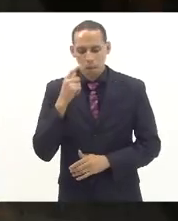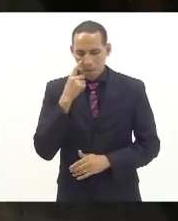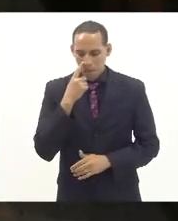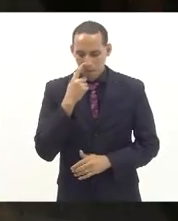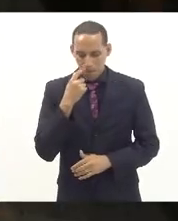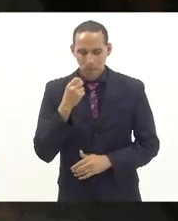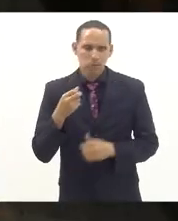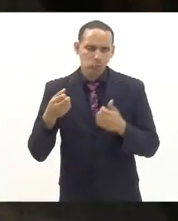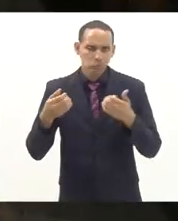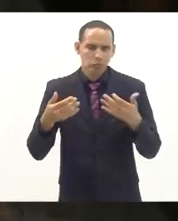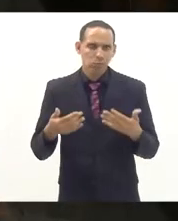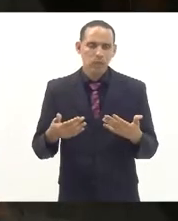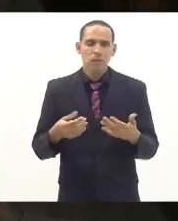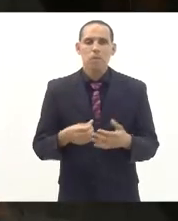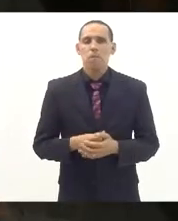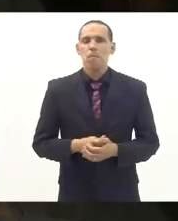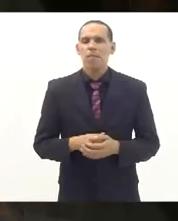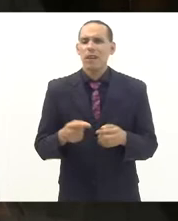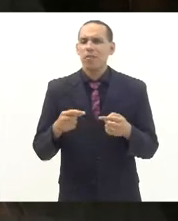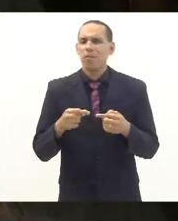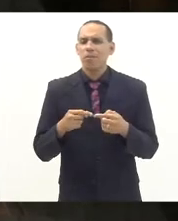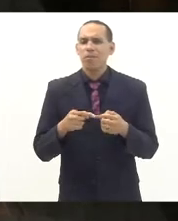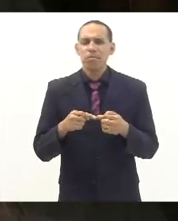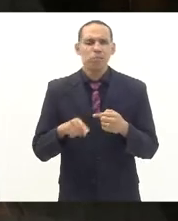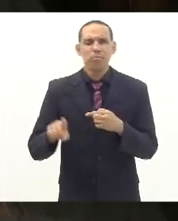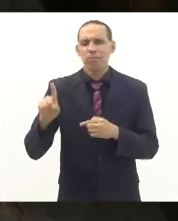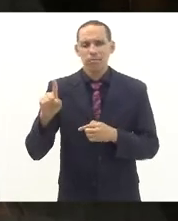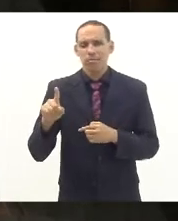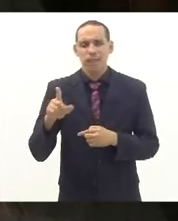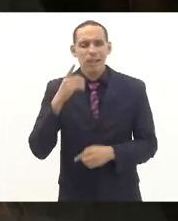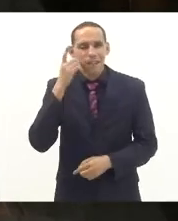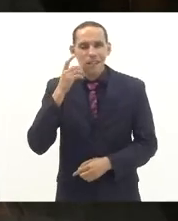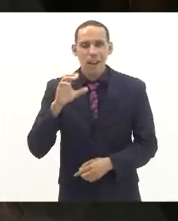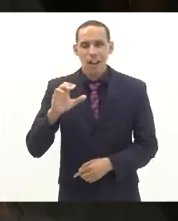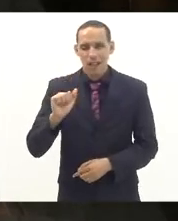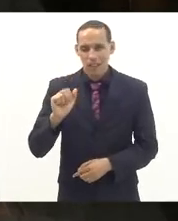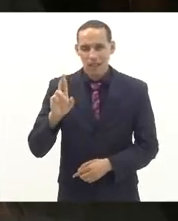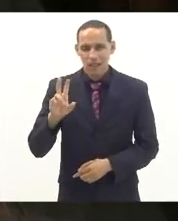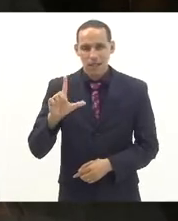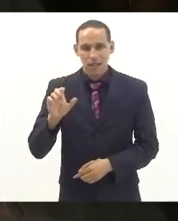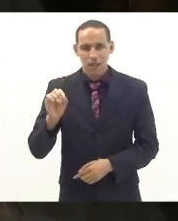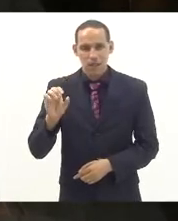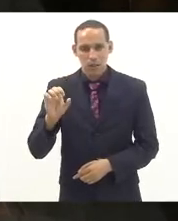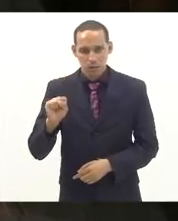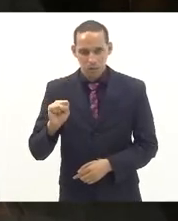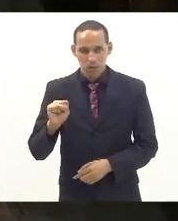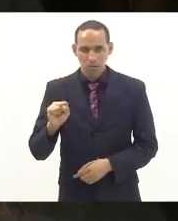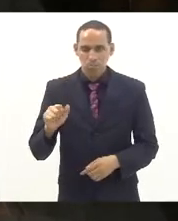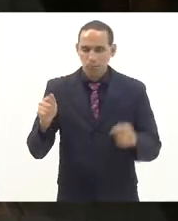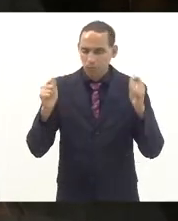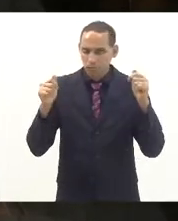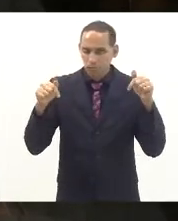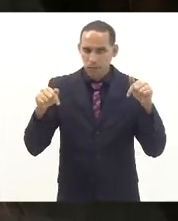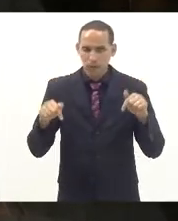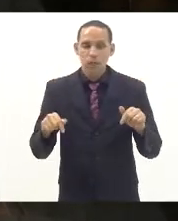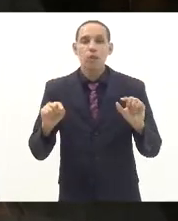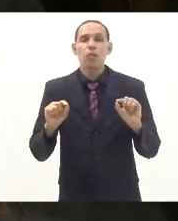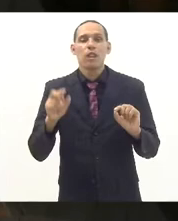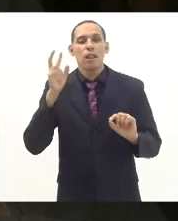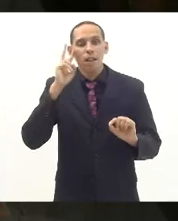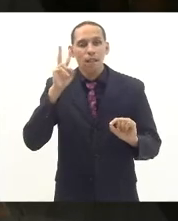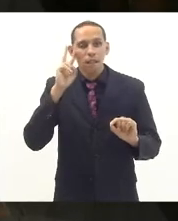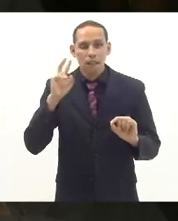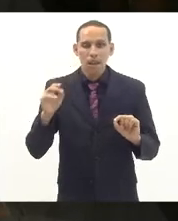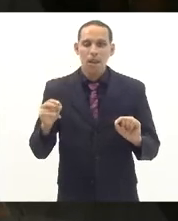que não tem nada a ver deputado Carlos Macedo que fez aqui uma manifestação lembrando a importância